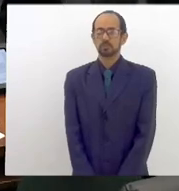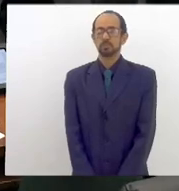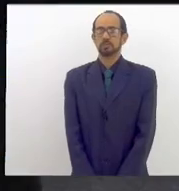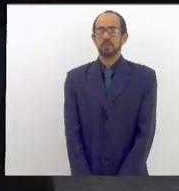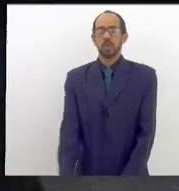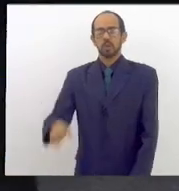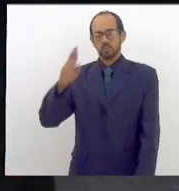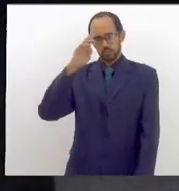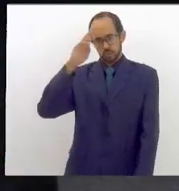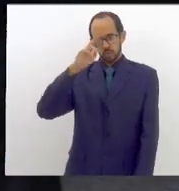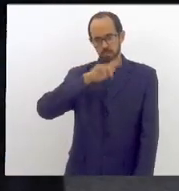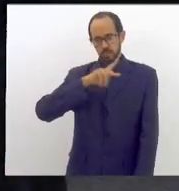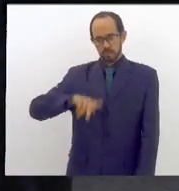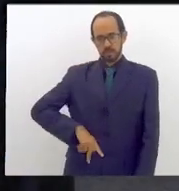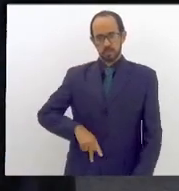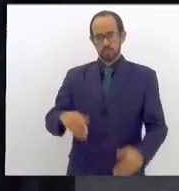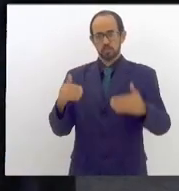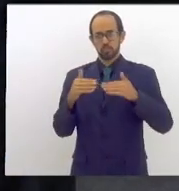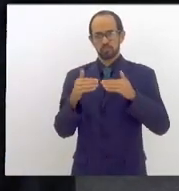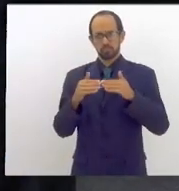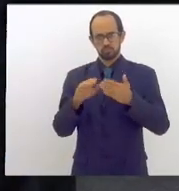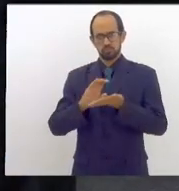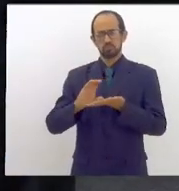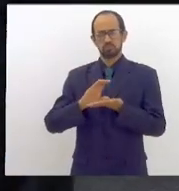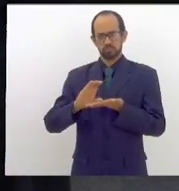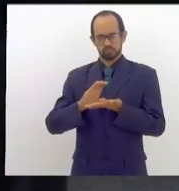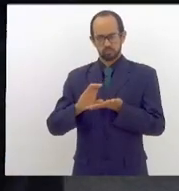senhor presidente pela constitucionalidade